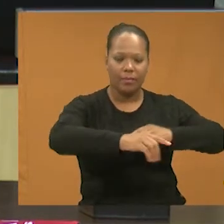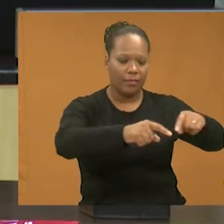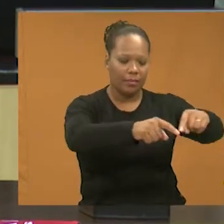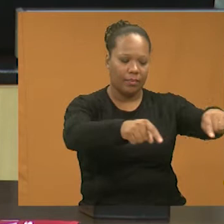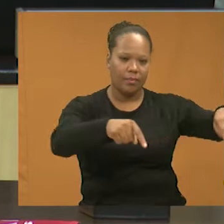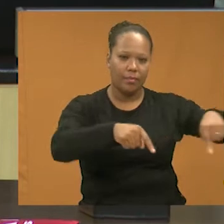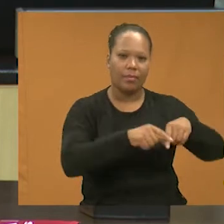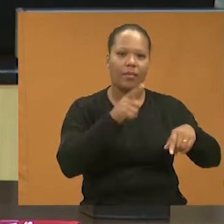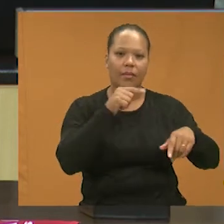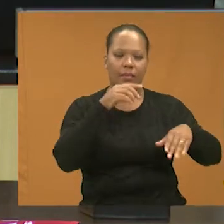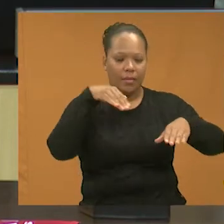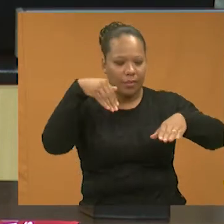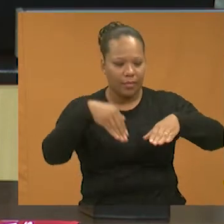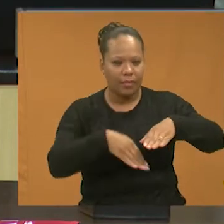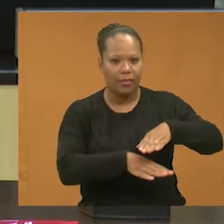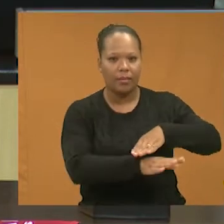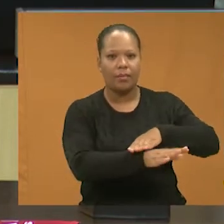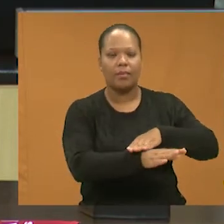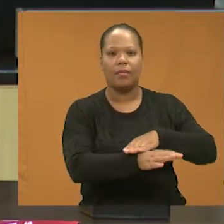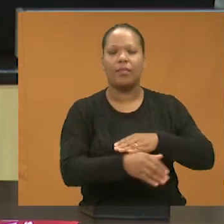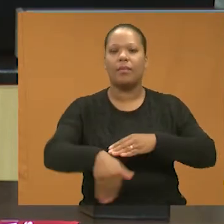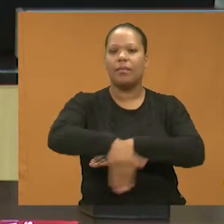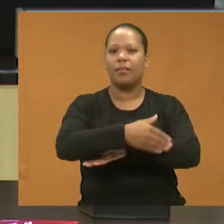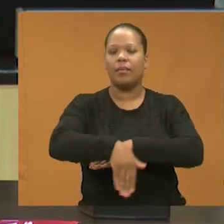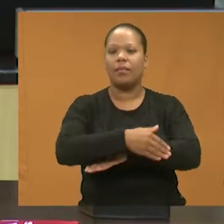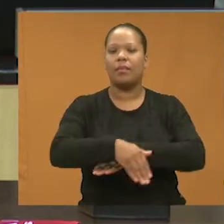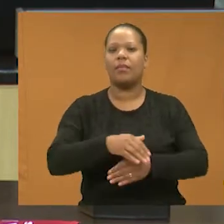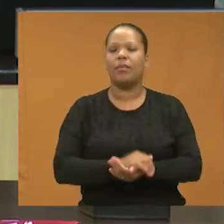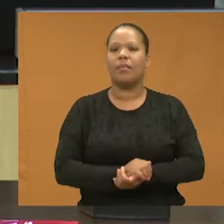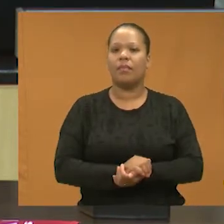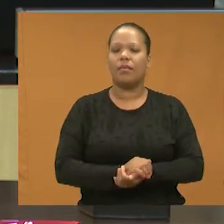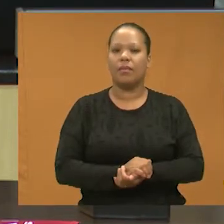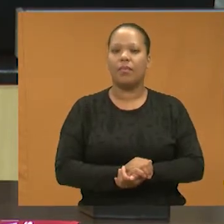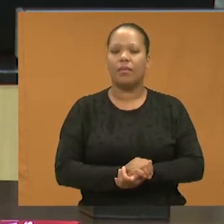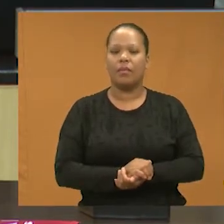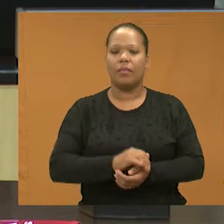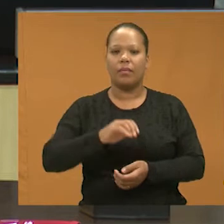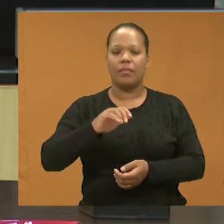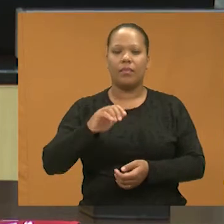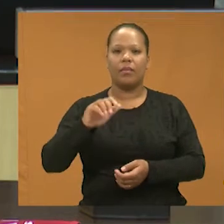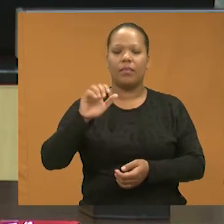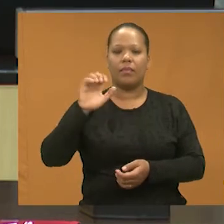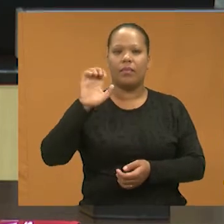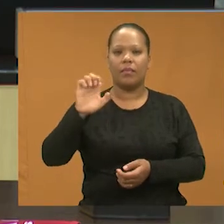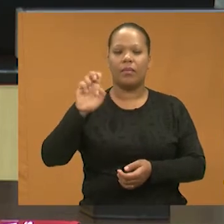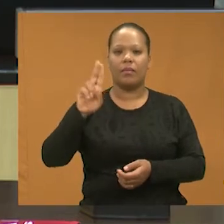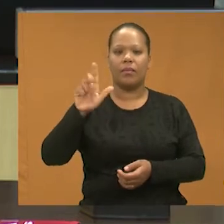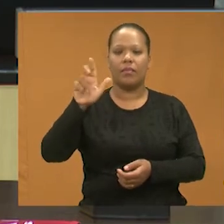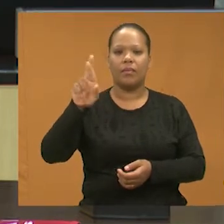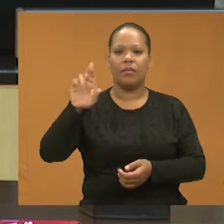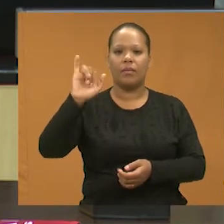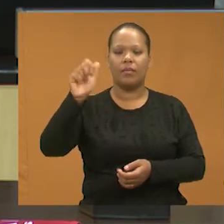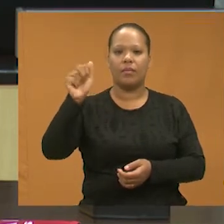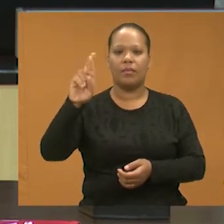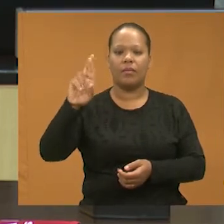área marginal da rodovia General Euriale de Jesus Zerbini, no trecho do número, do